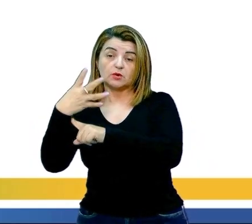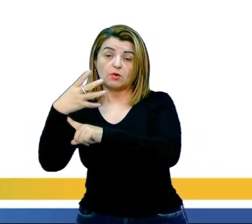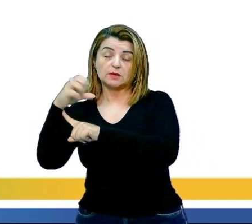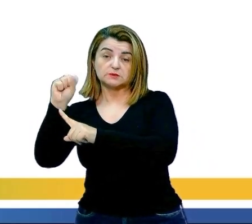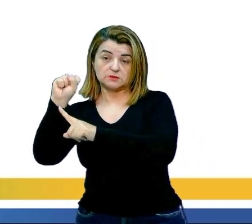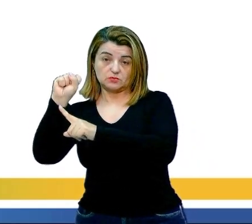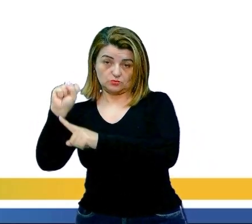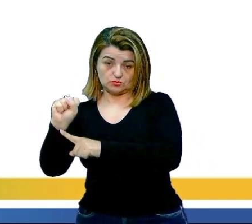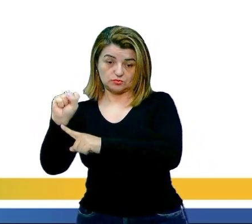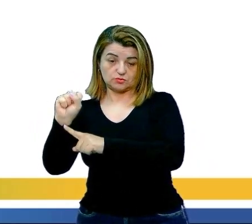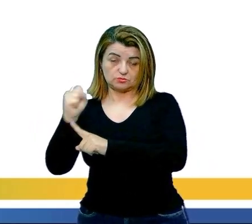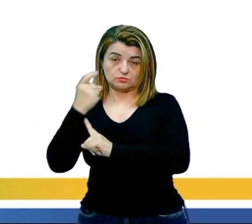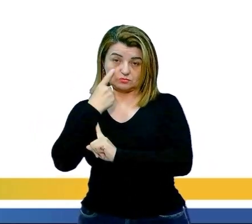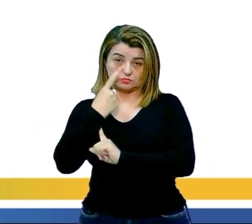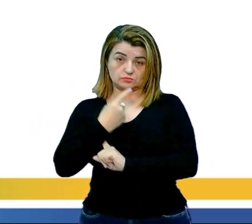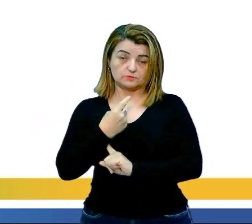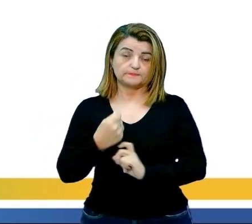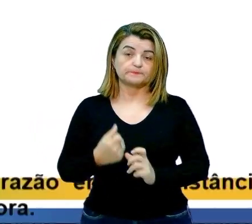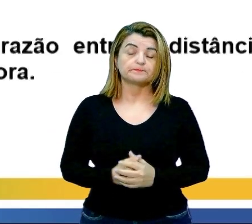gente observou no primeiro momento.